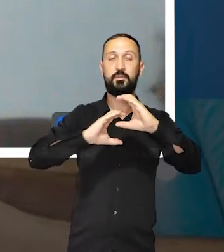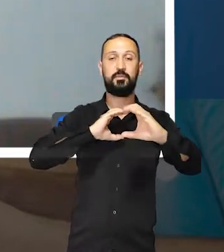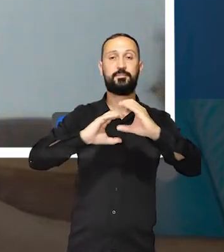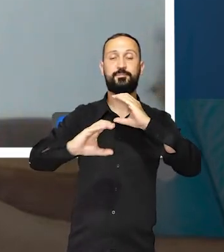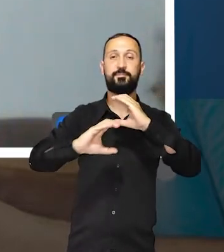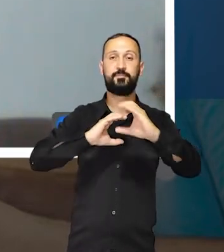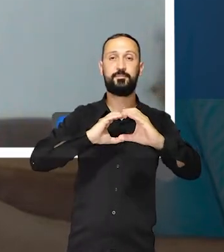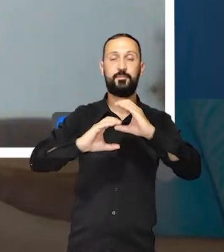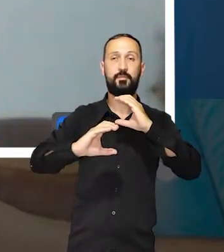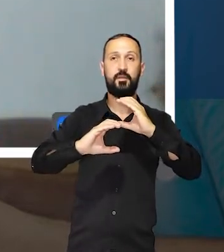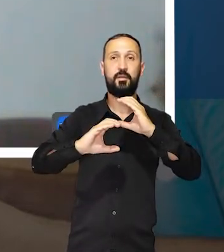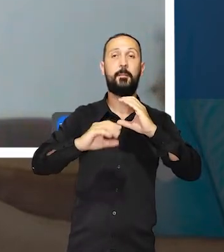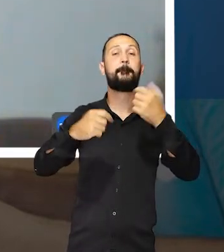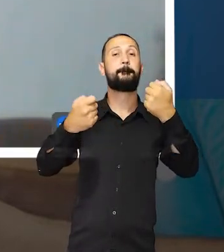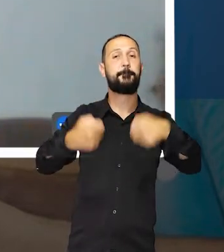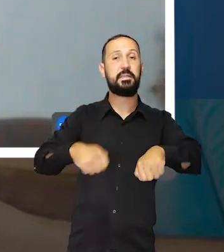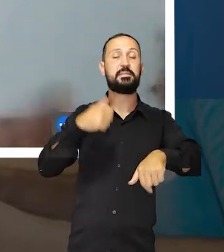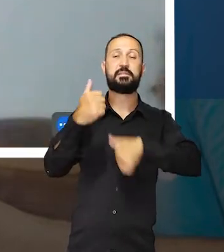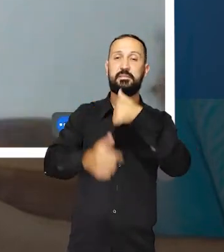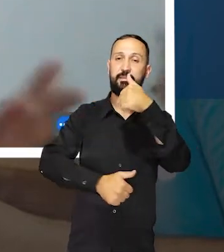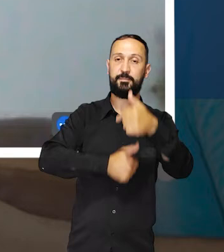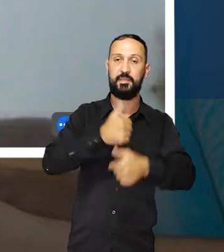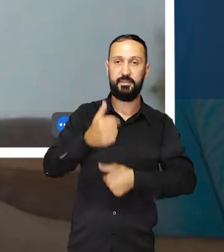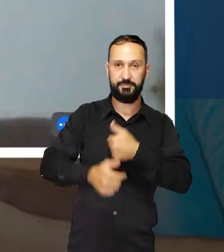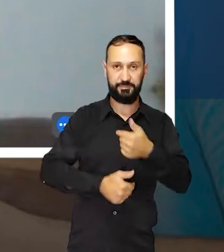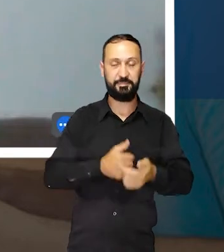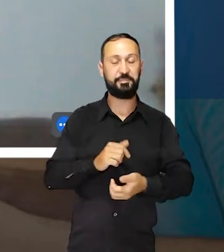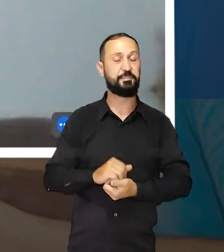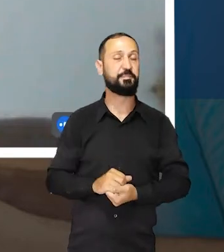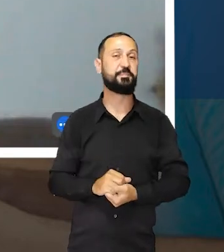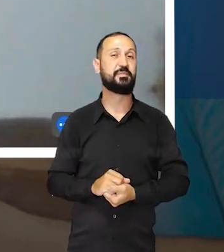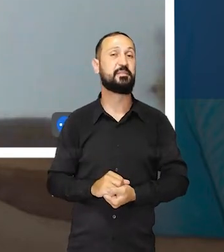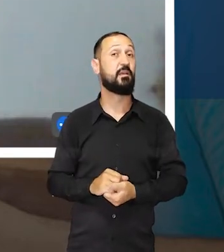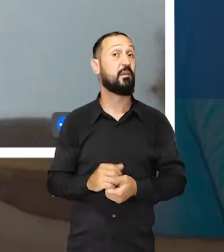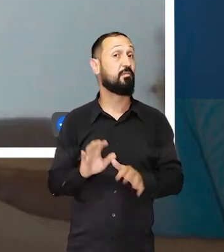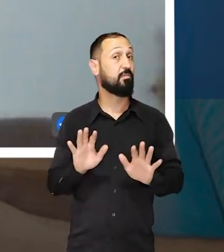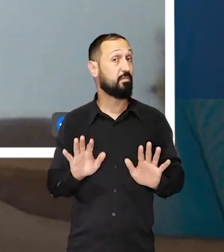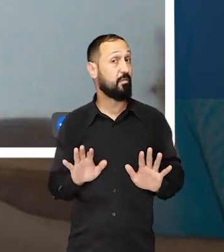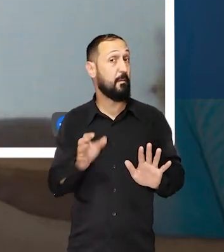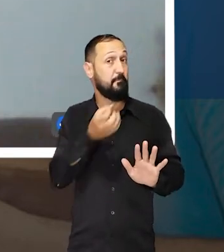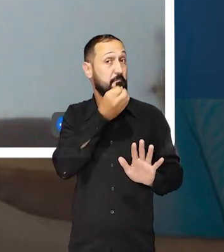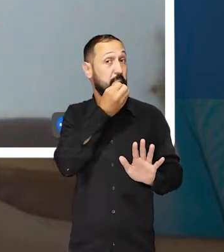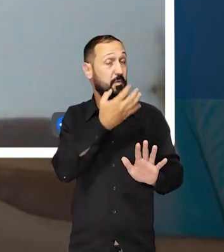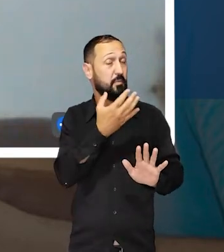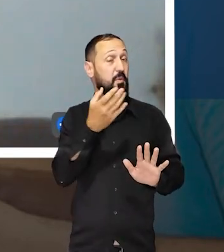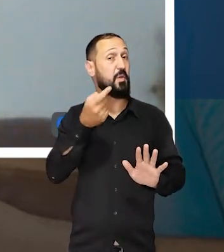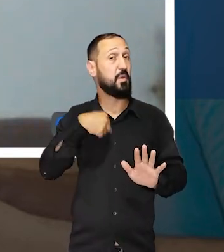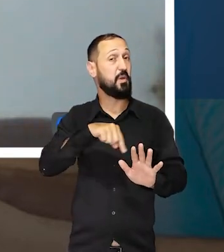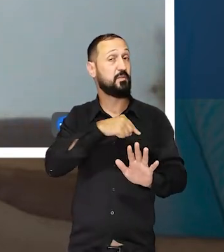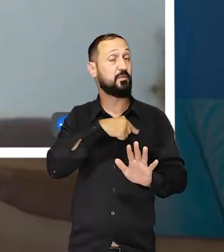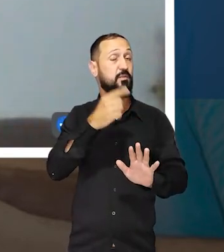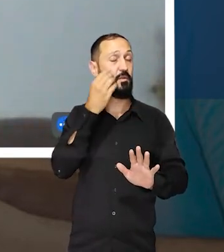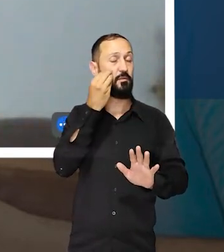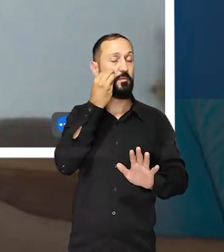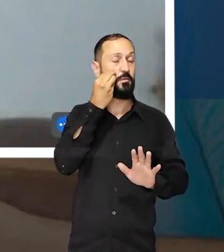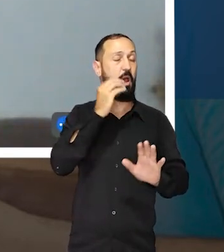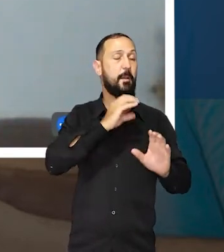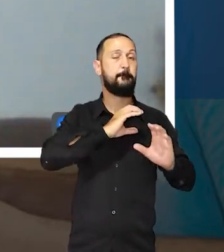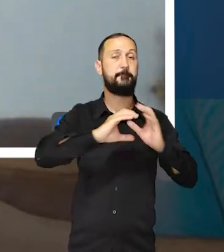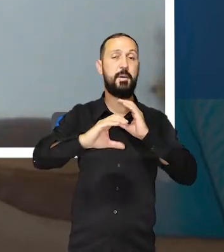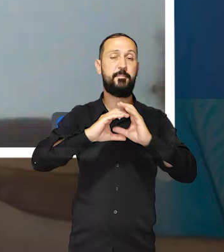da comunicação, há que se trabalhar por isso. E é bom que a gente